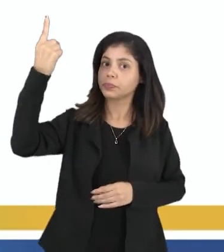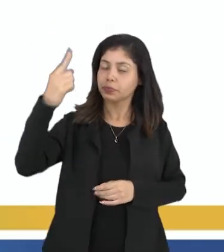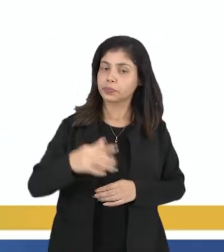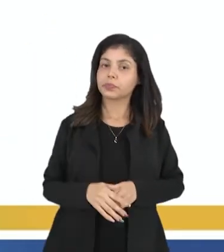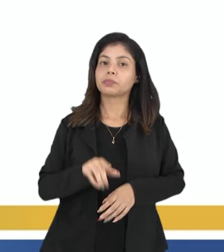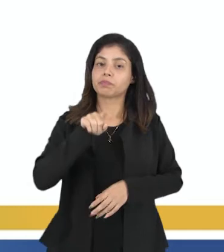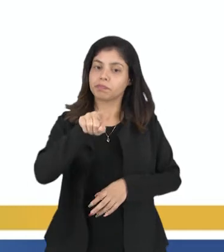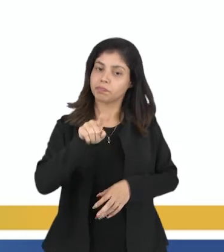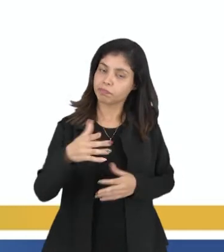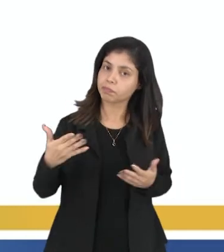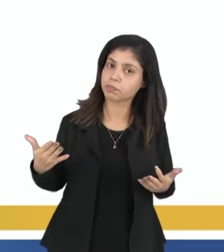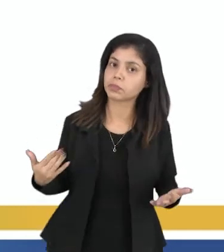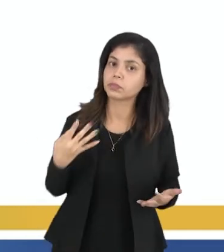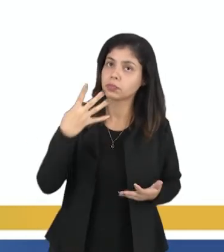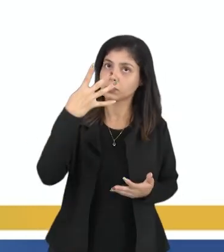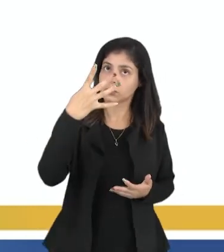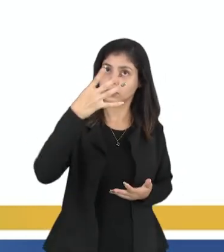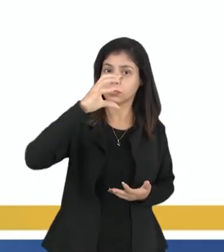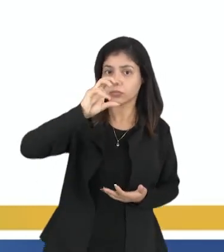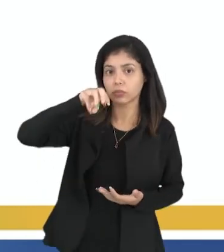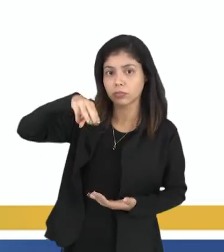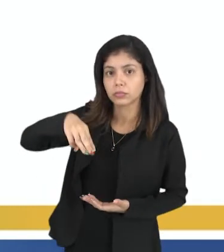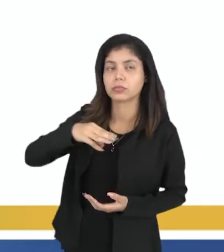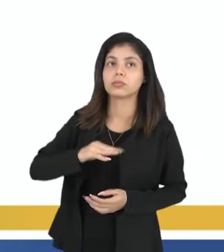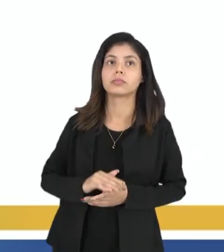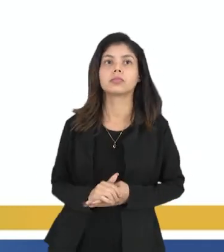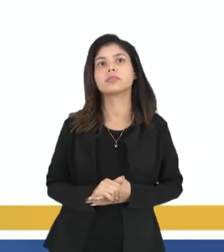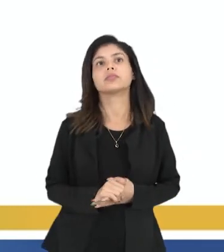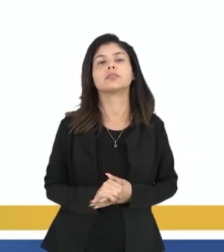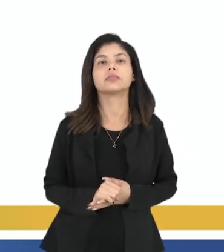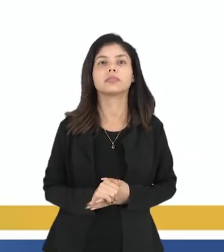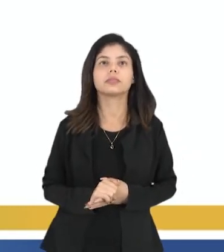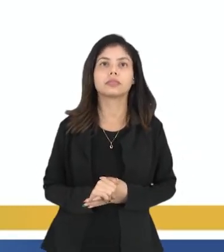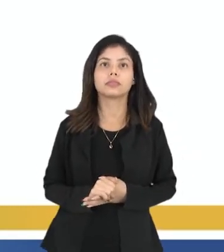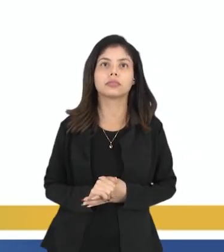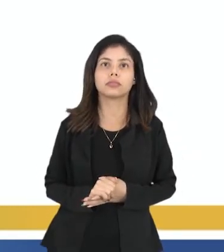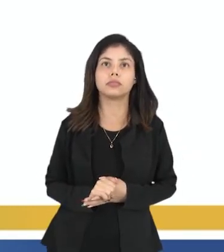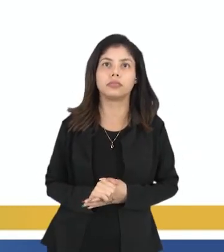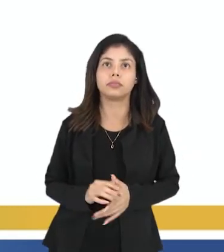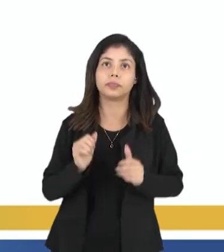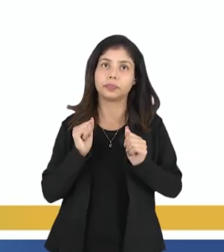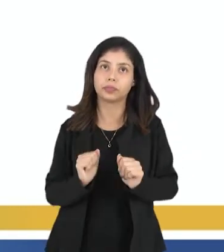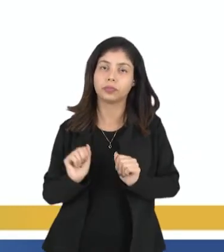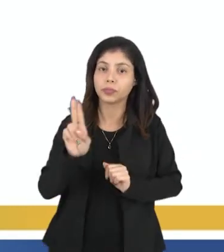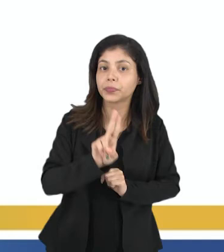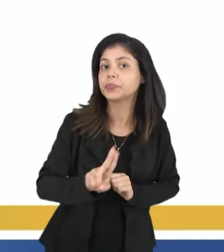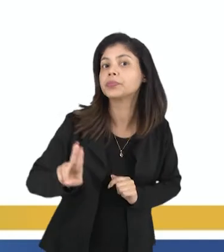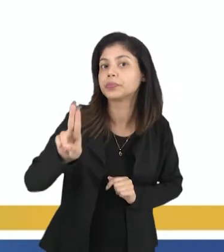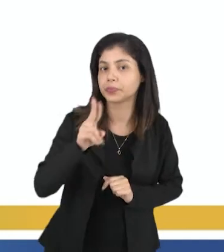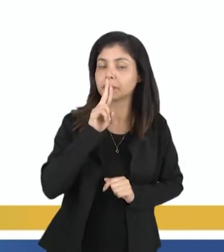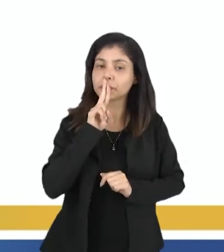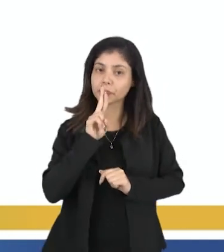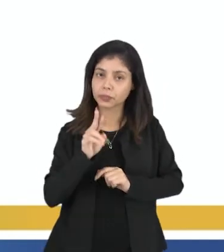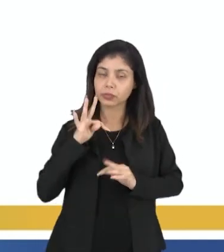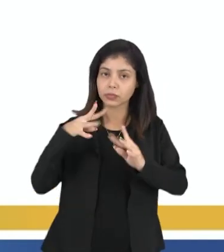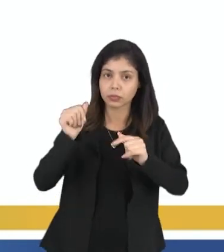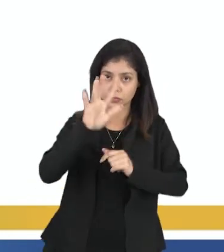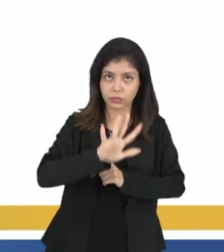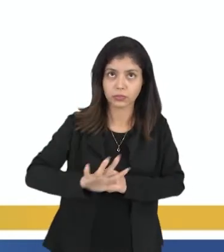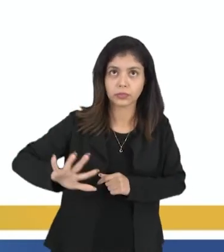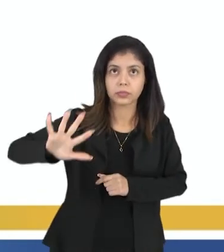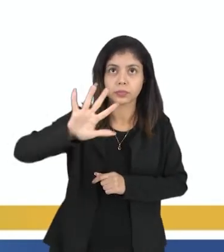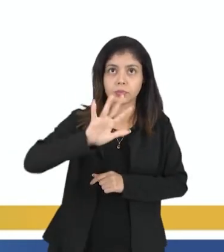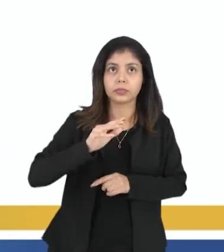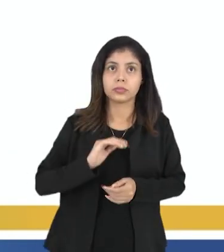dessa pirâmide é de 4cm é Oi e aí nós podemos utilizar para calcular é total